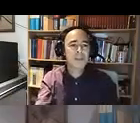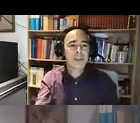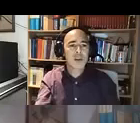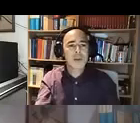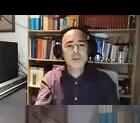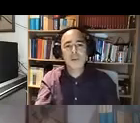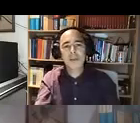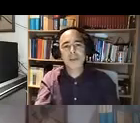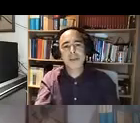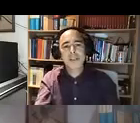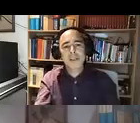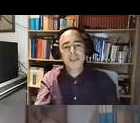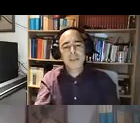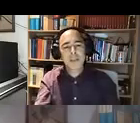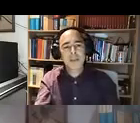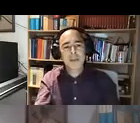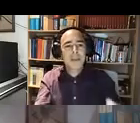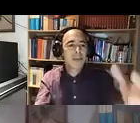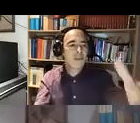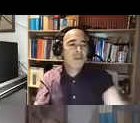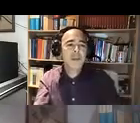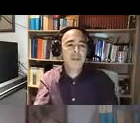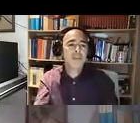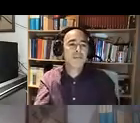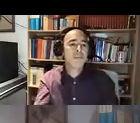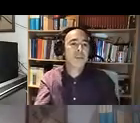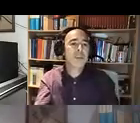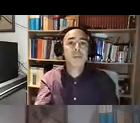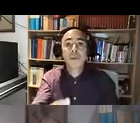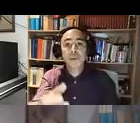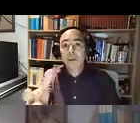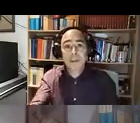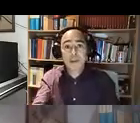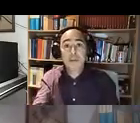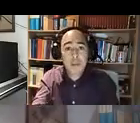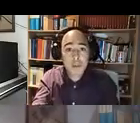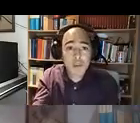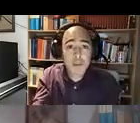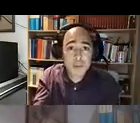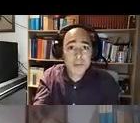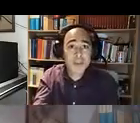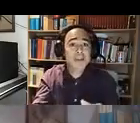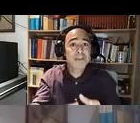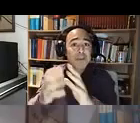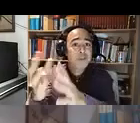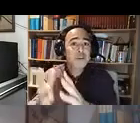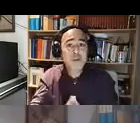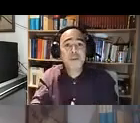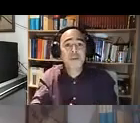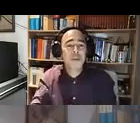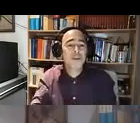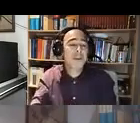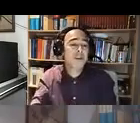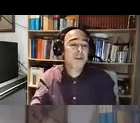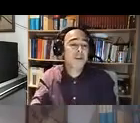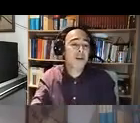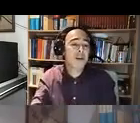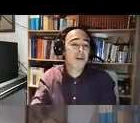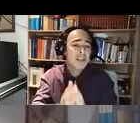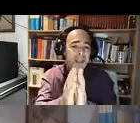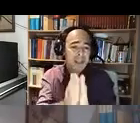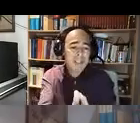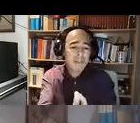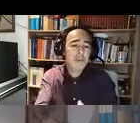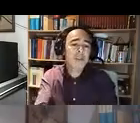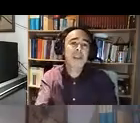receber também vai funcionar rede temos aqui esta figura que pode ser a pessoa que te convidou ou sei lá não sei os nomes estão ver